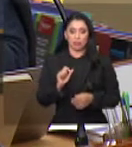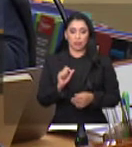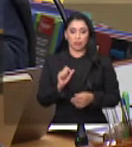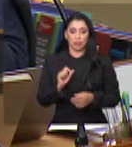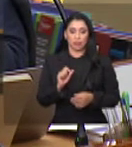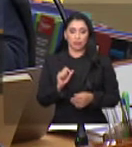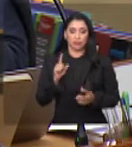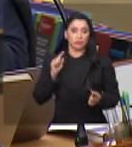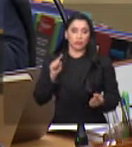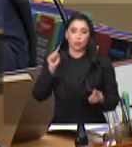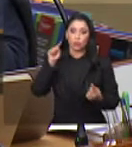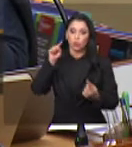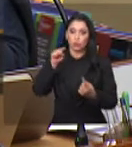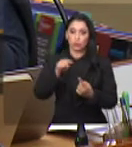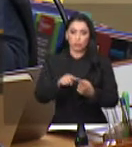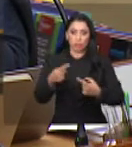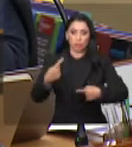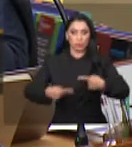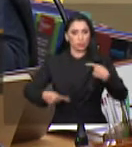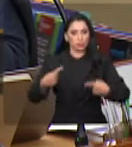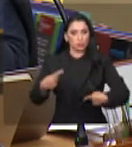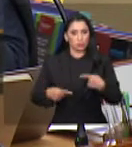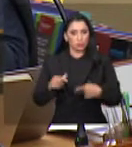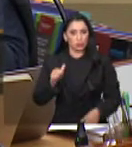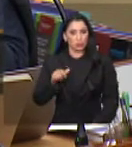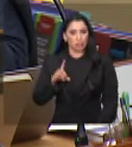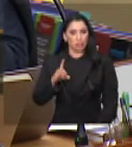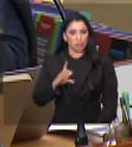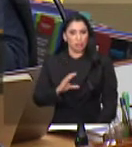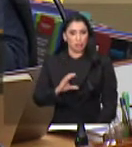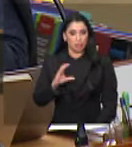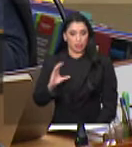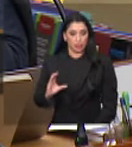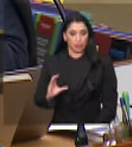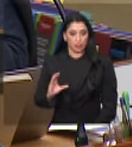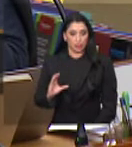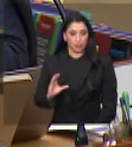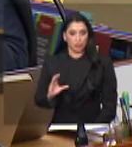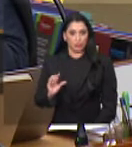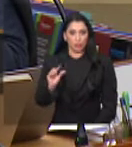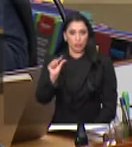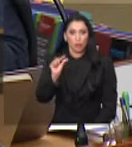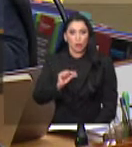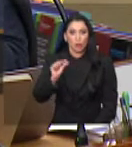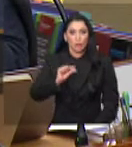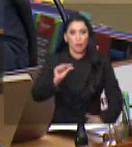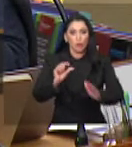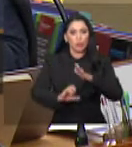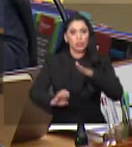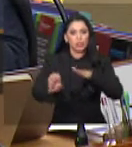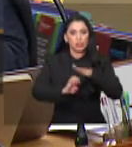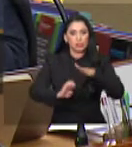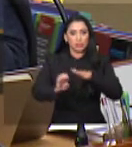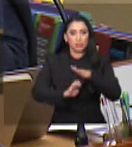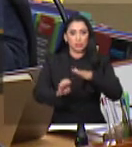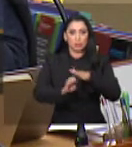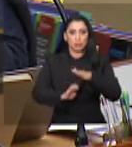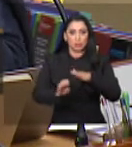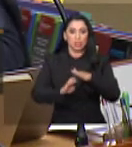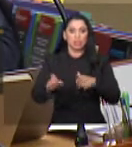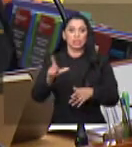pelo objeto da discussão nessa DC poucas são as empresas que